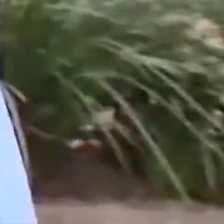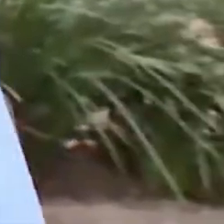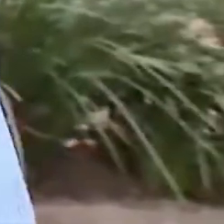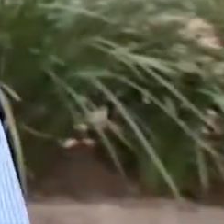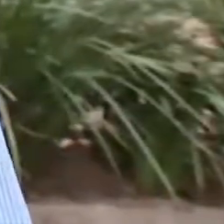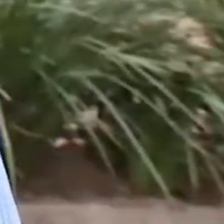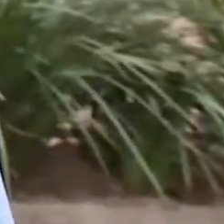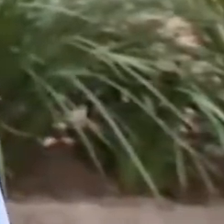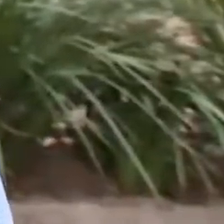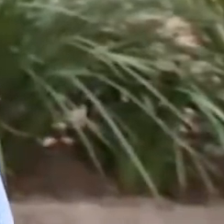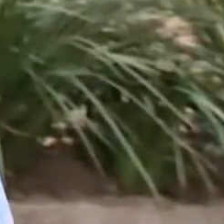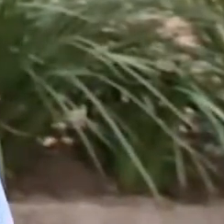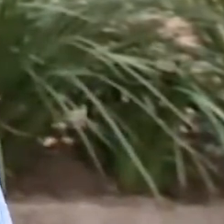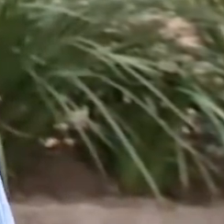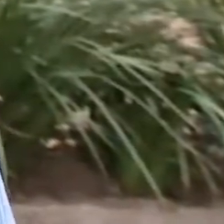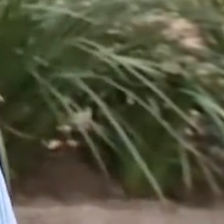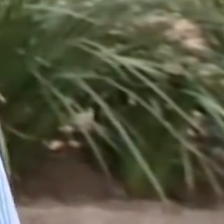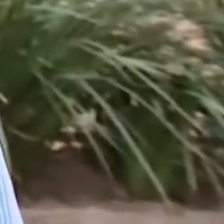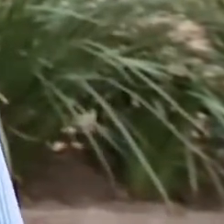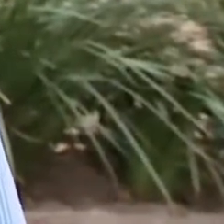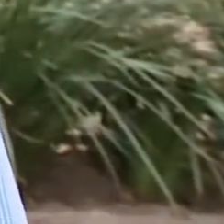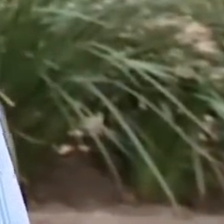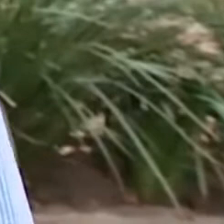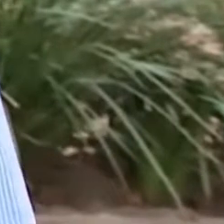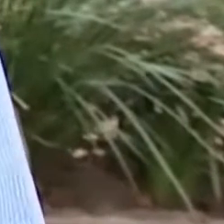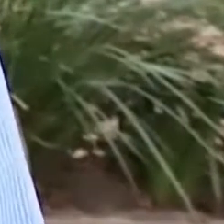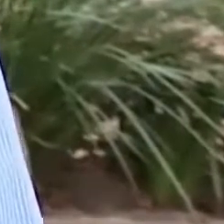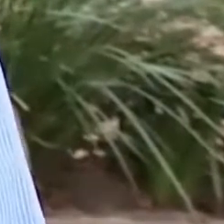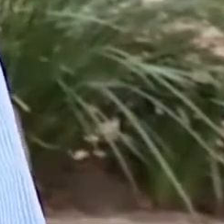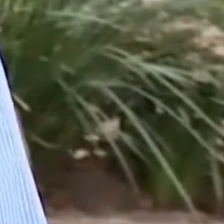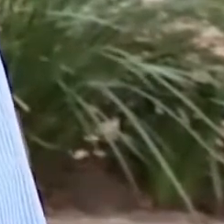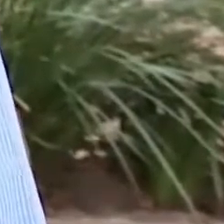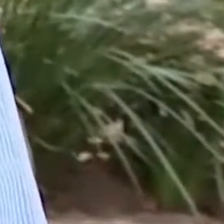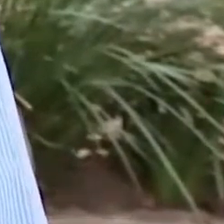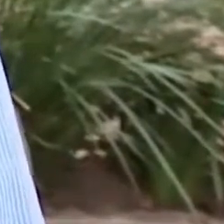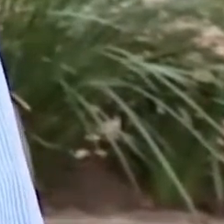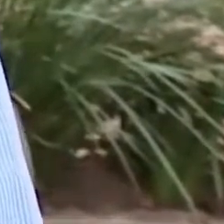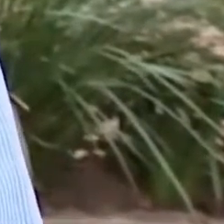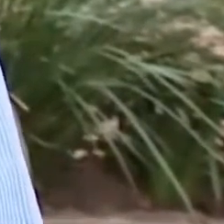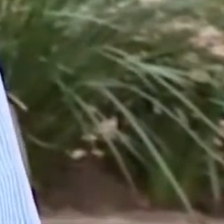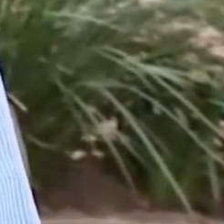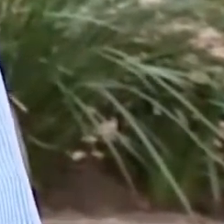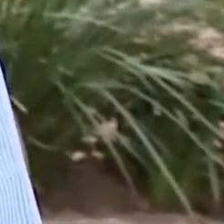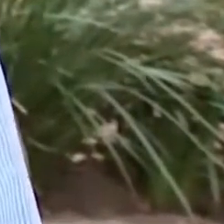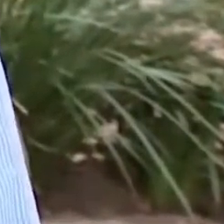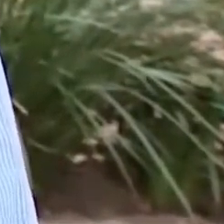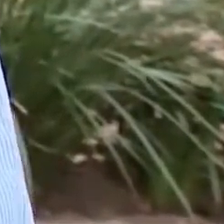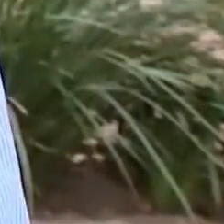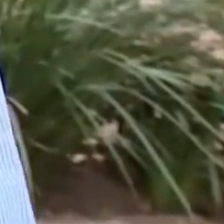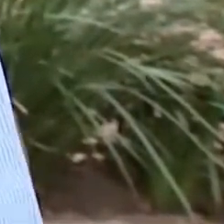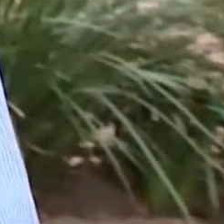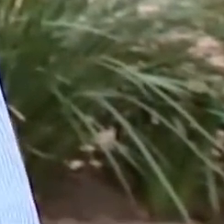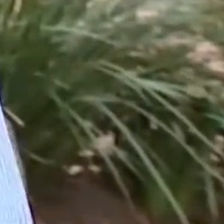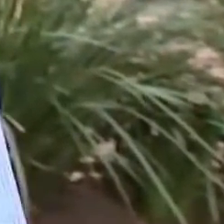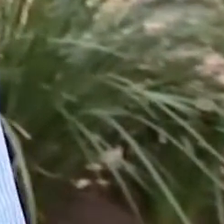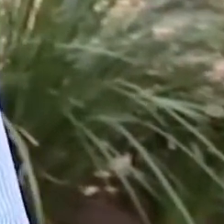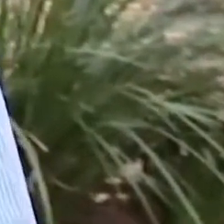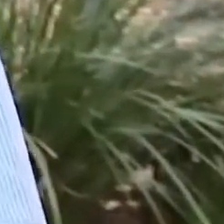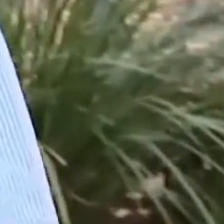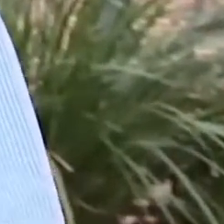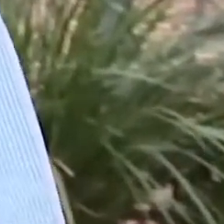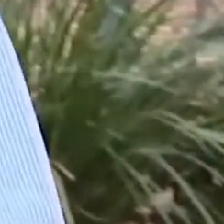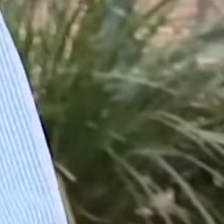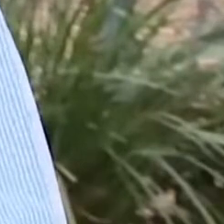por uma necessidade até de saúde pública, né? Nós acabamos detectando muitas bitucas de